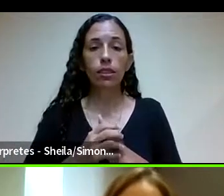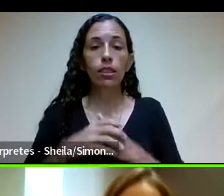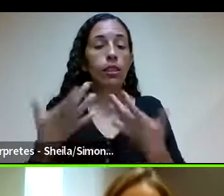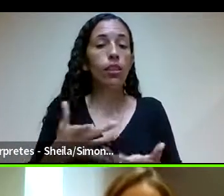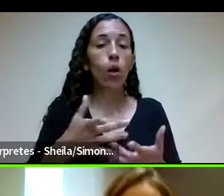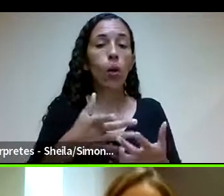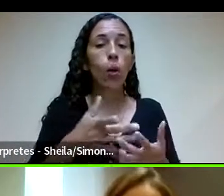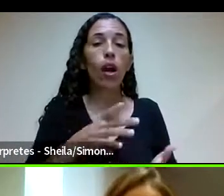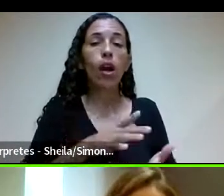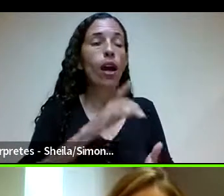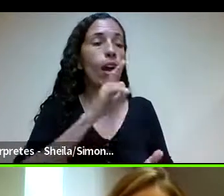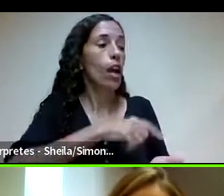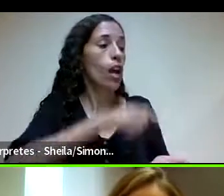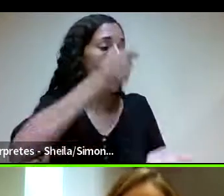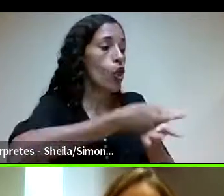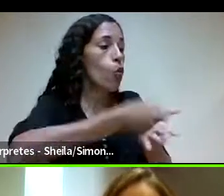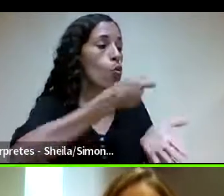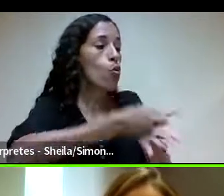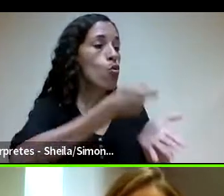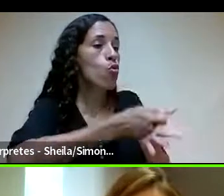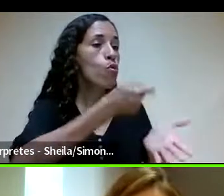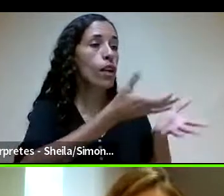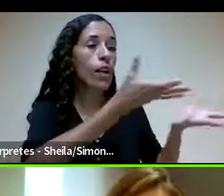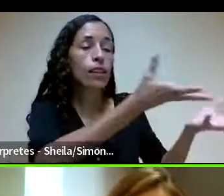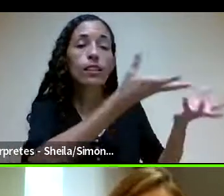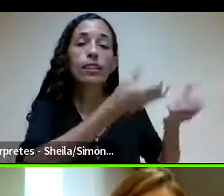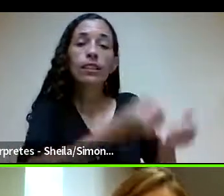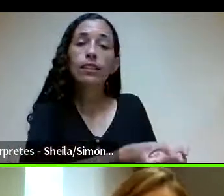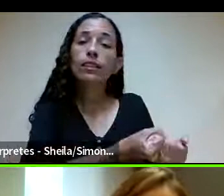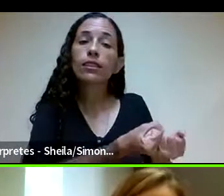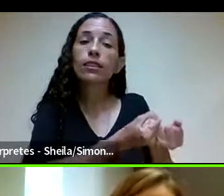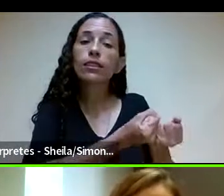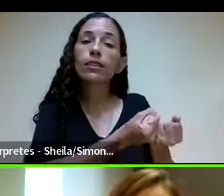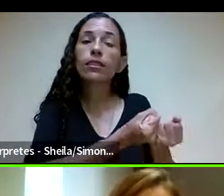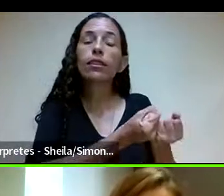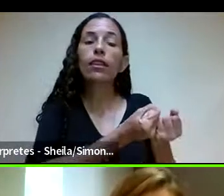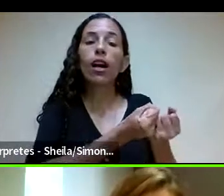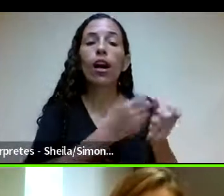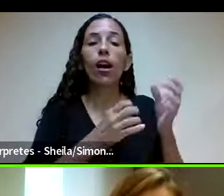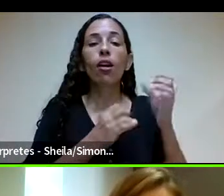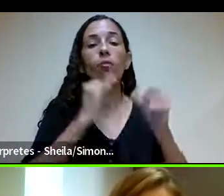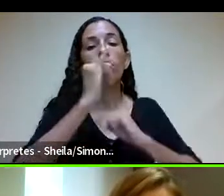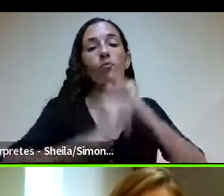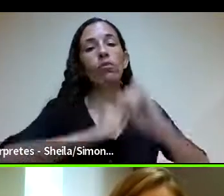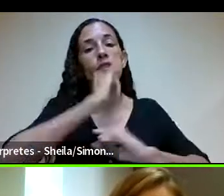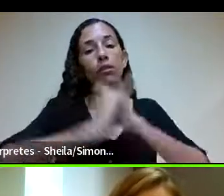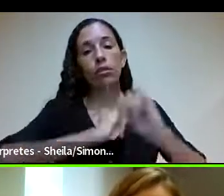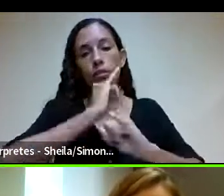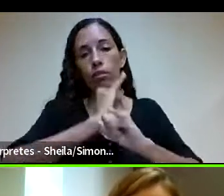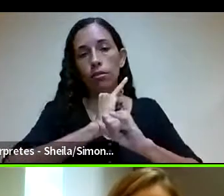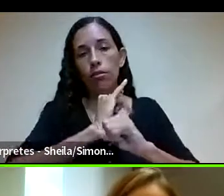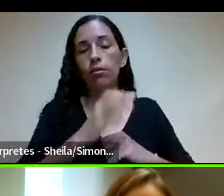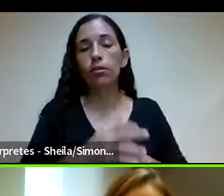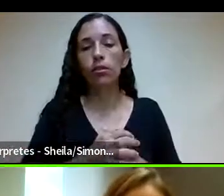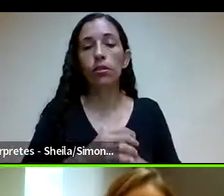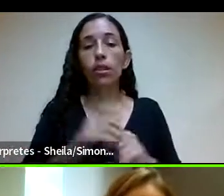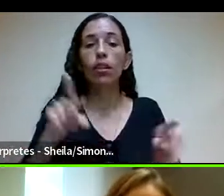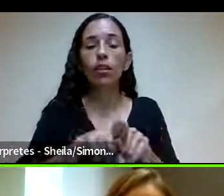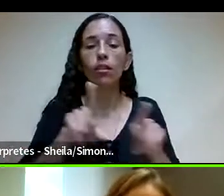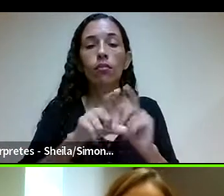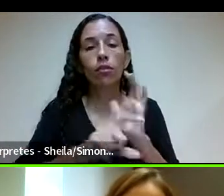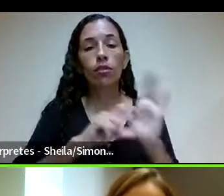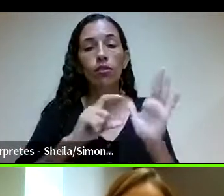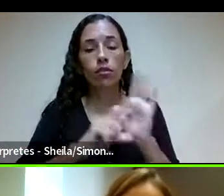receber intimações e citações pela via digital. E, por fim, argumenta ainda que a regra do artigo 8º